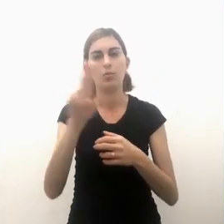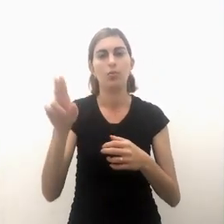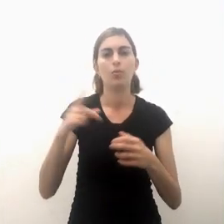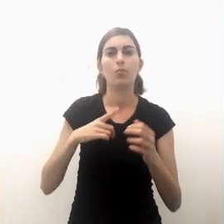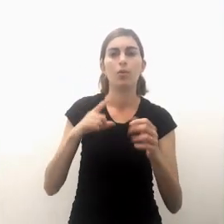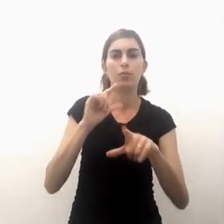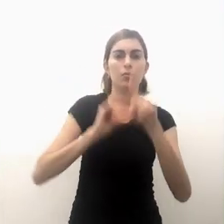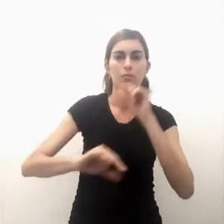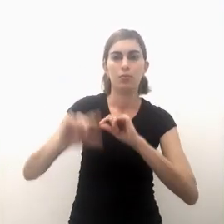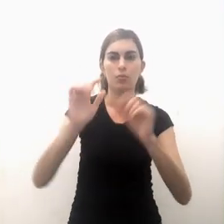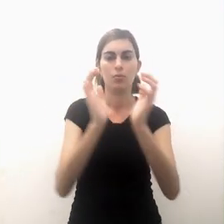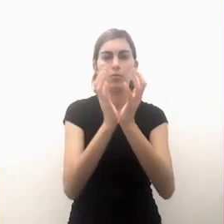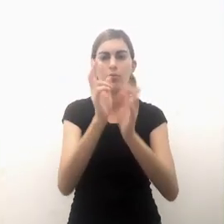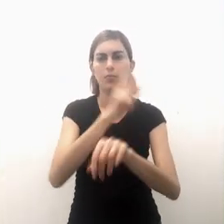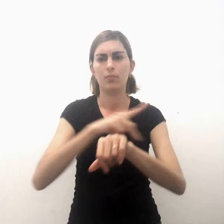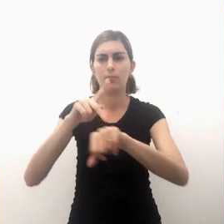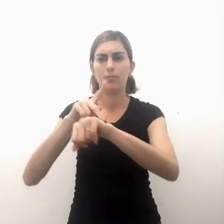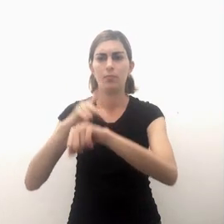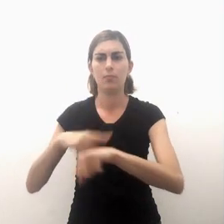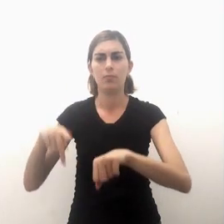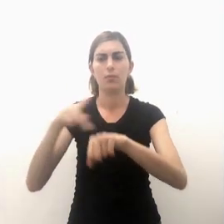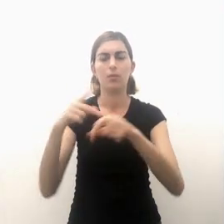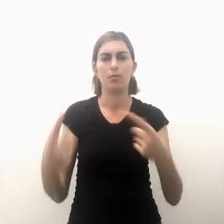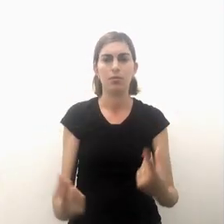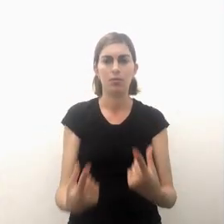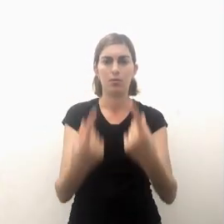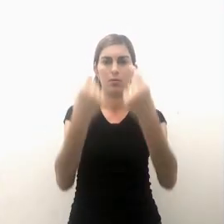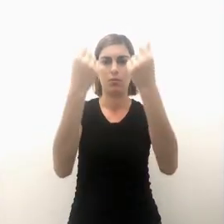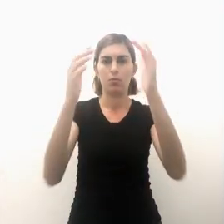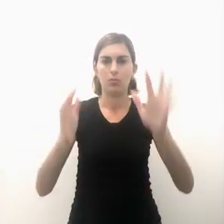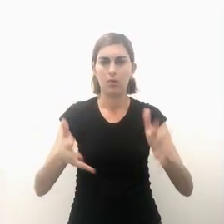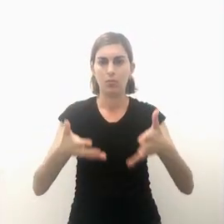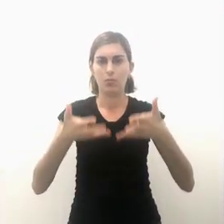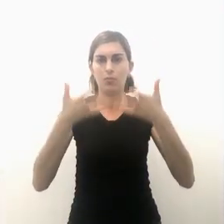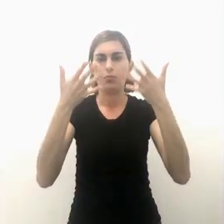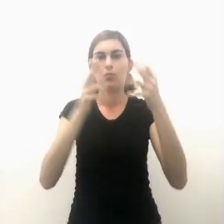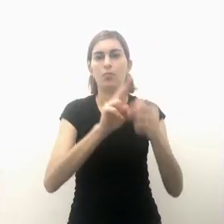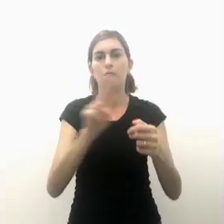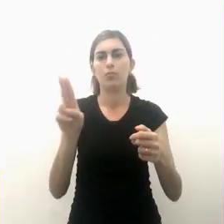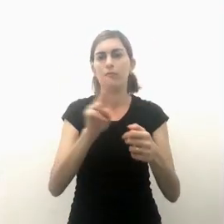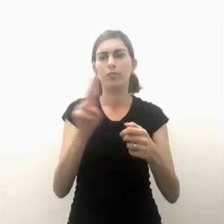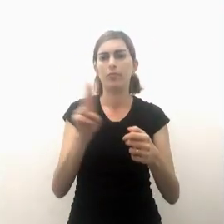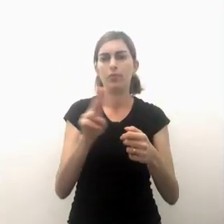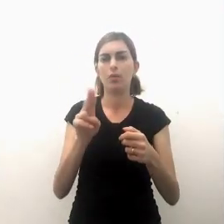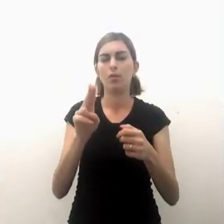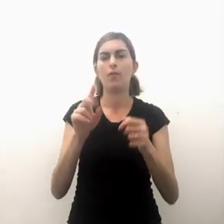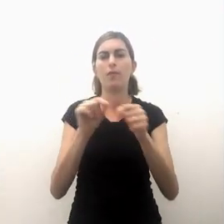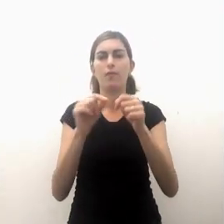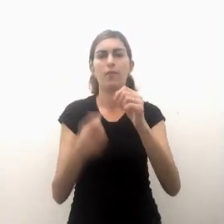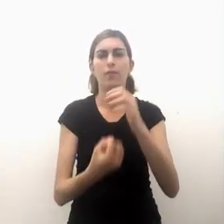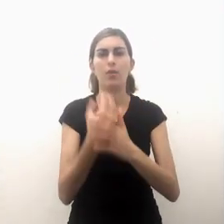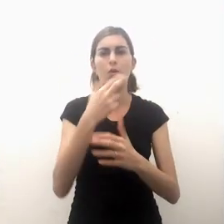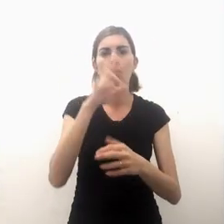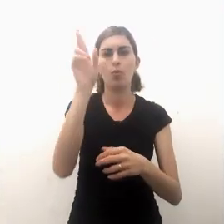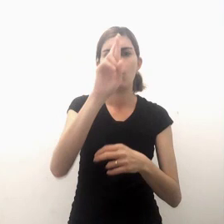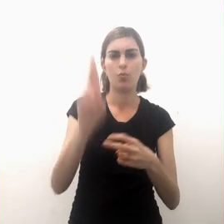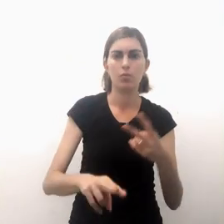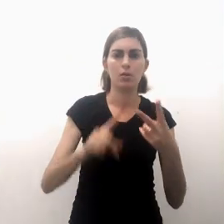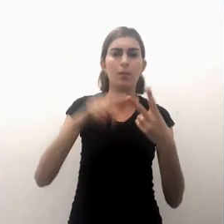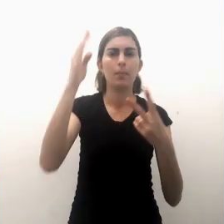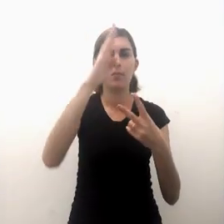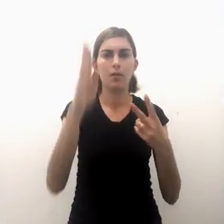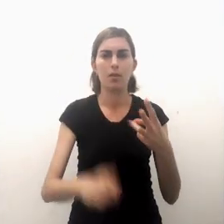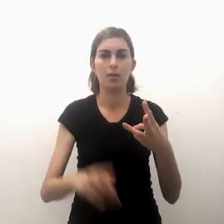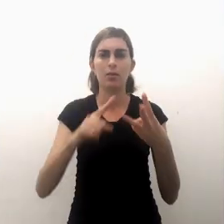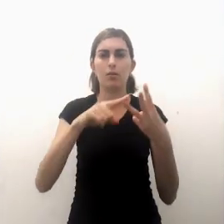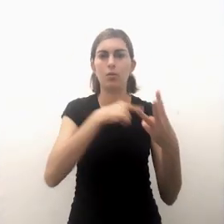para designar um grupo de países de economias emergentes, tá? Formados por Rússia,